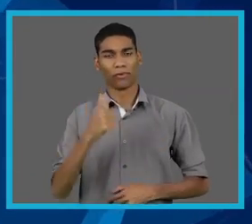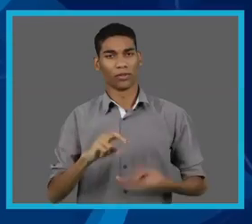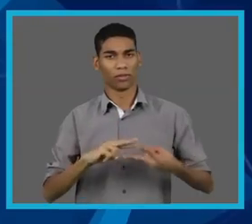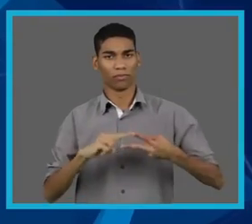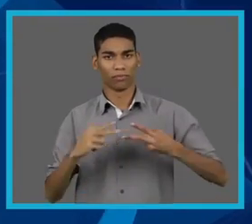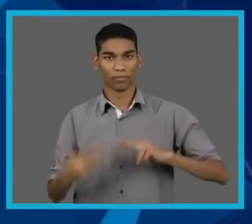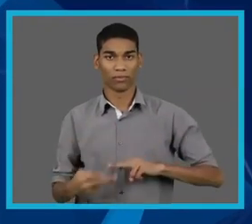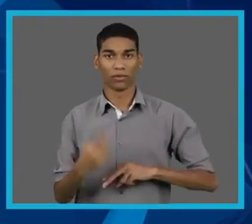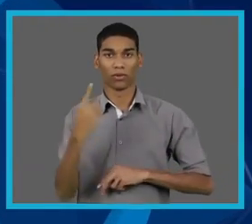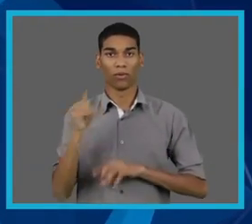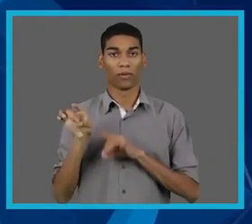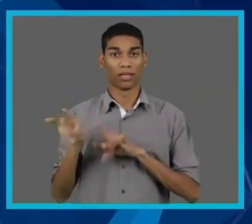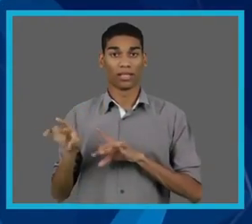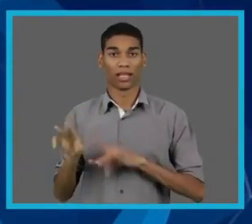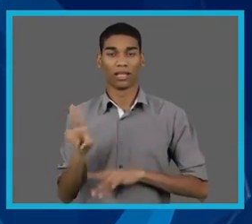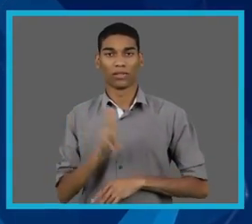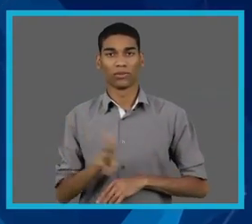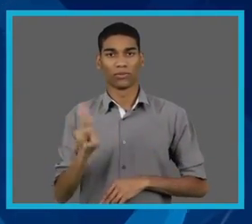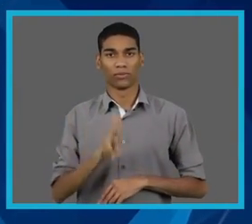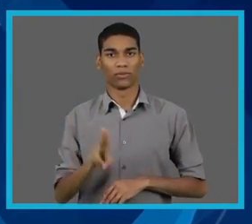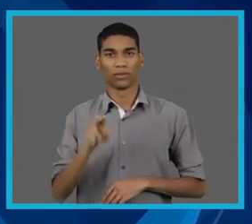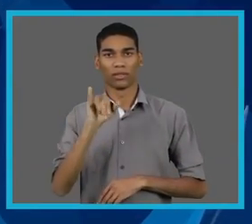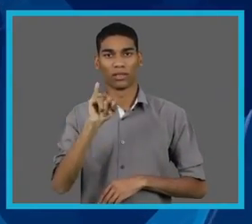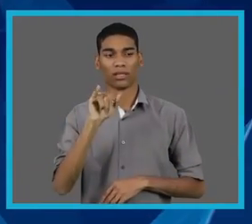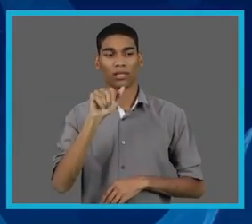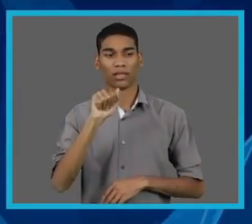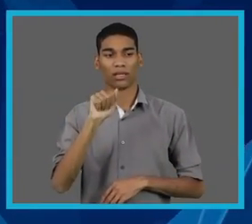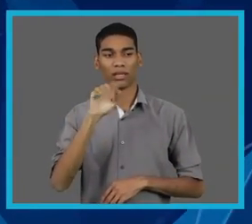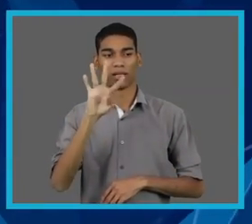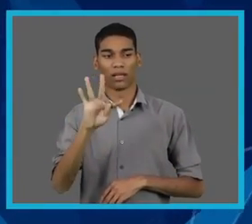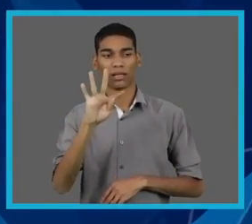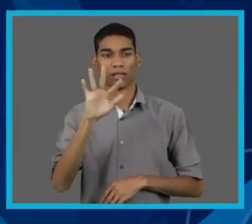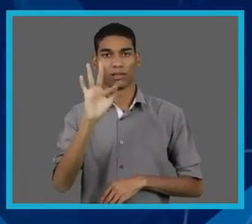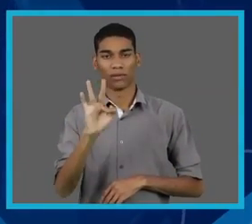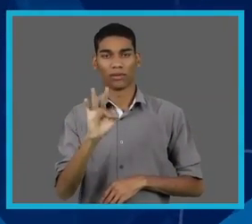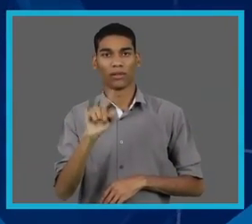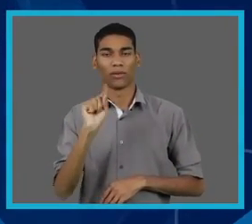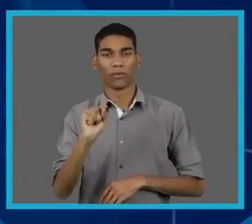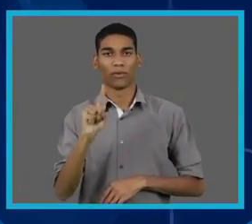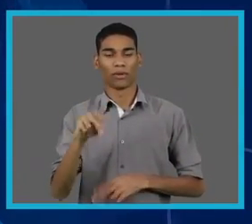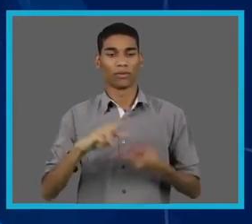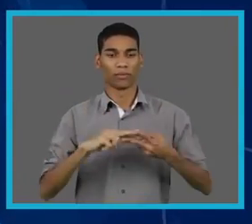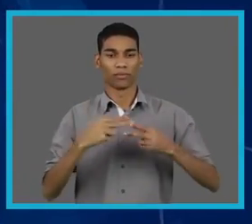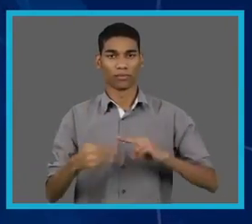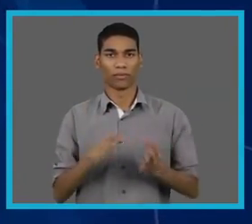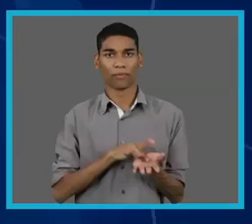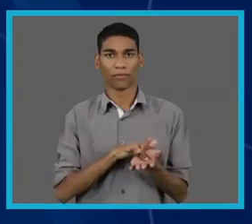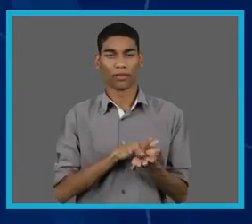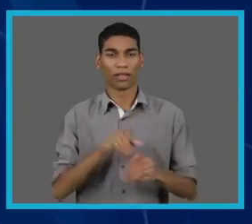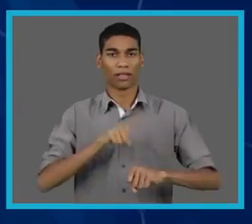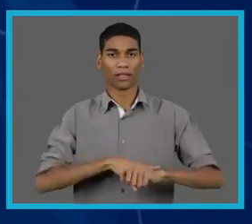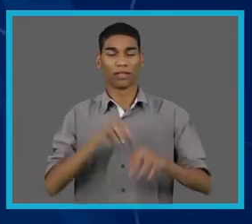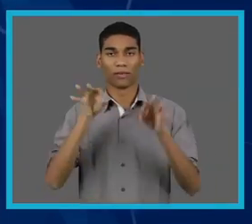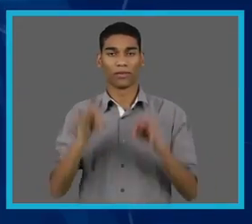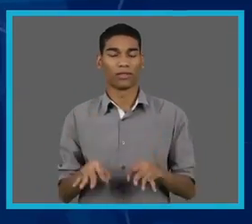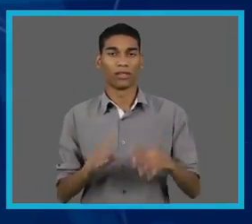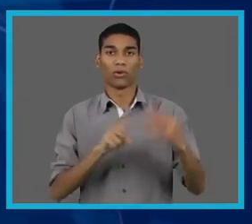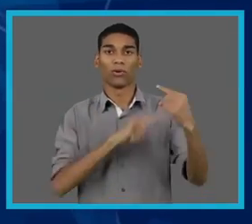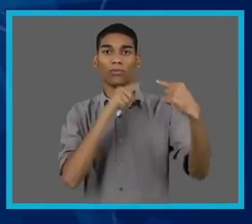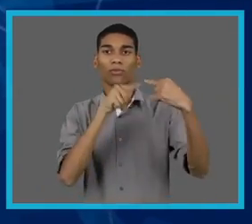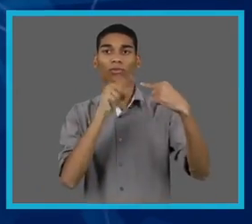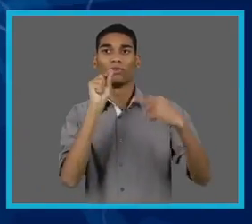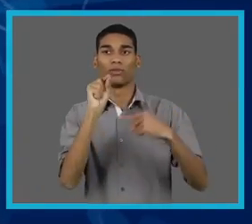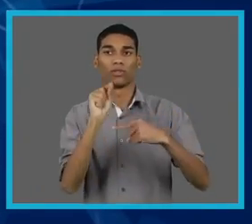melhoramento genético, uma das técnicas utilizadas é a IATF, a inseminação artificial em tempo fixo, que tem